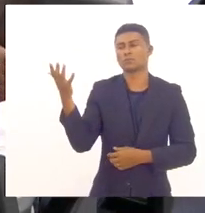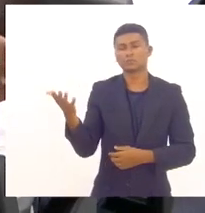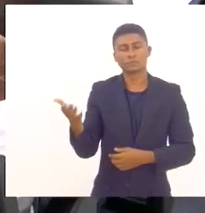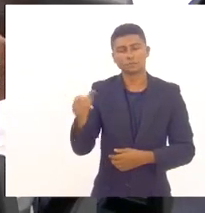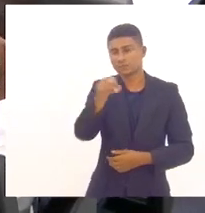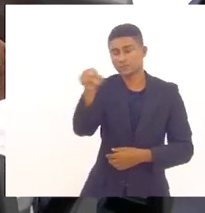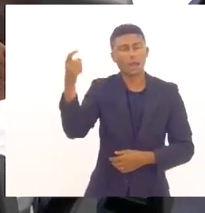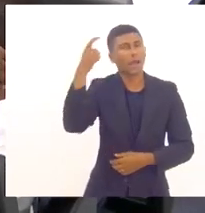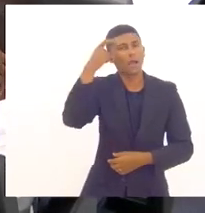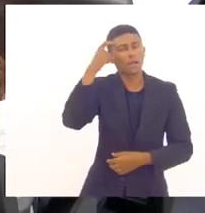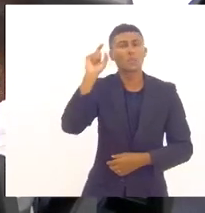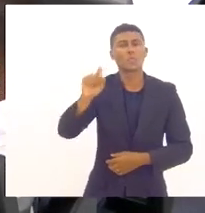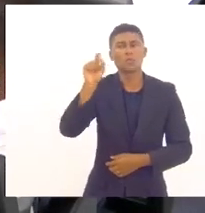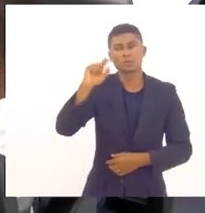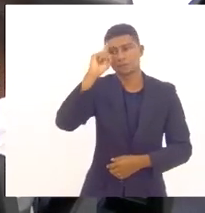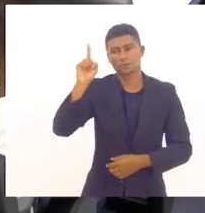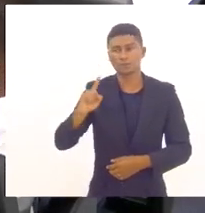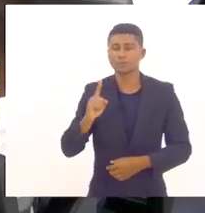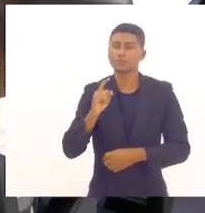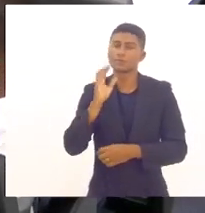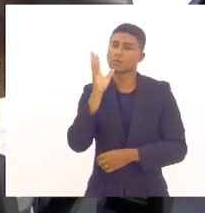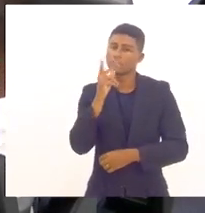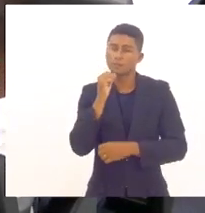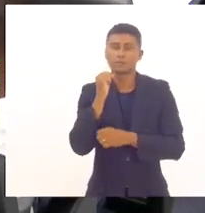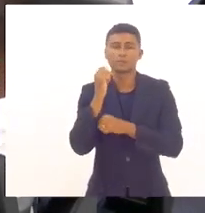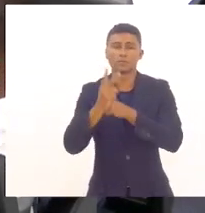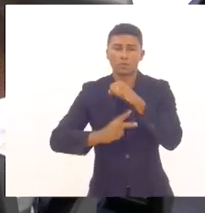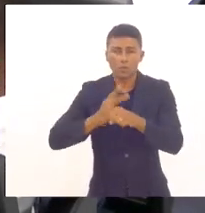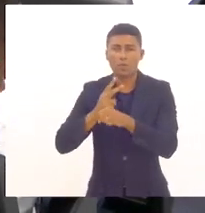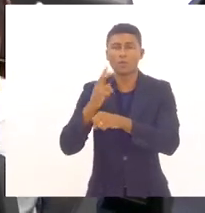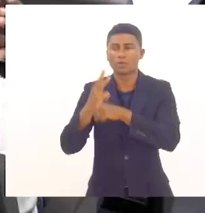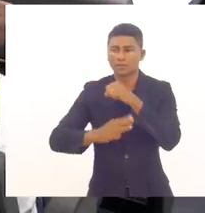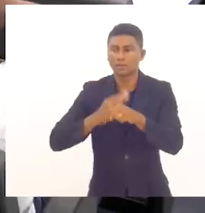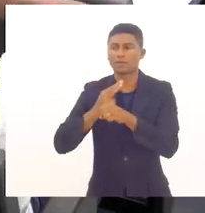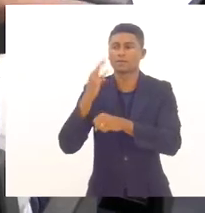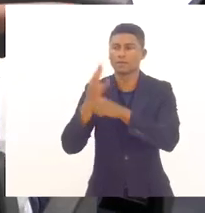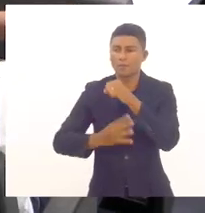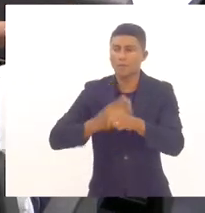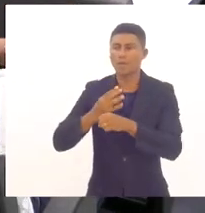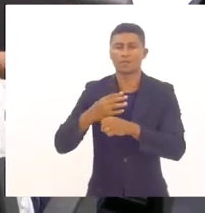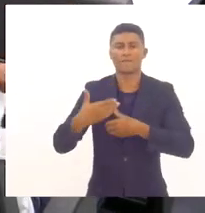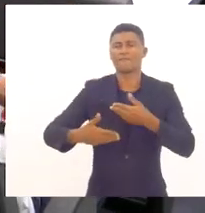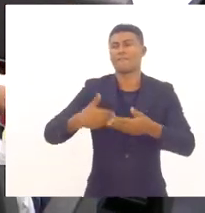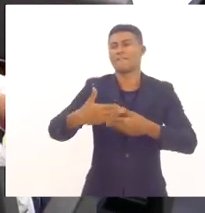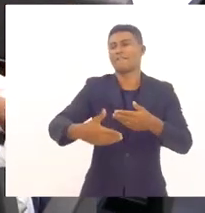cabeça dele, isso vai passar para um ano, dois anos, três anos, quatro anos, e a gente não avança em nada.